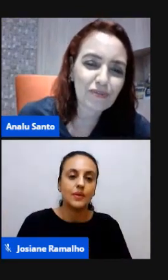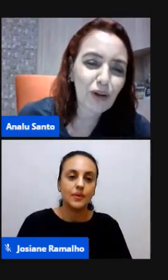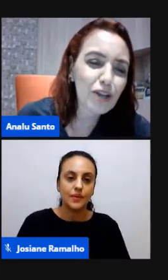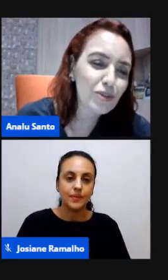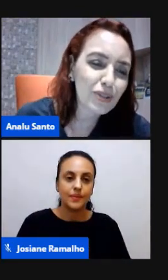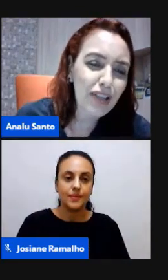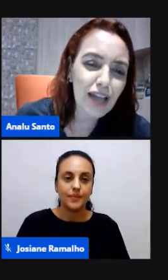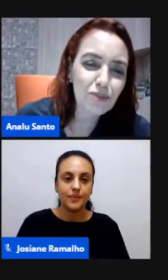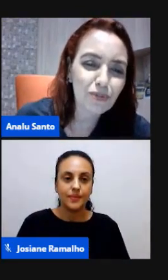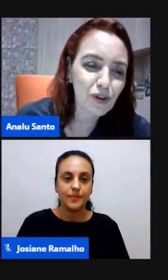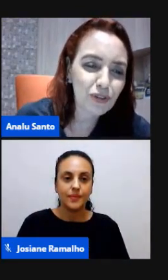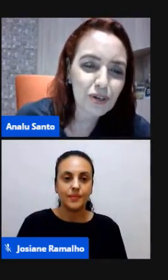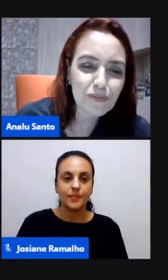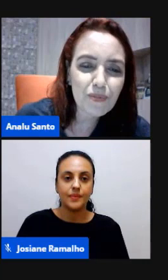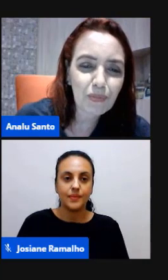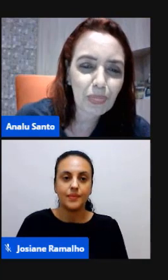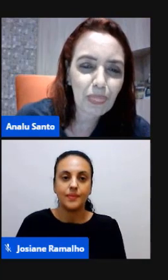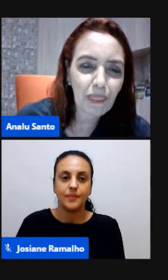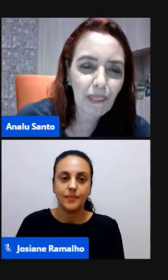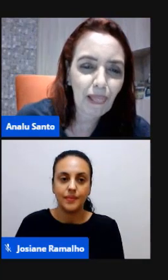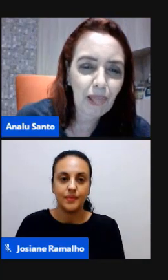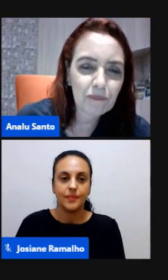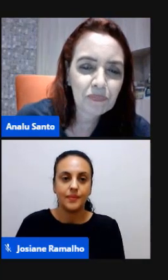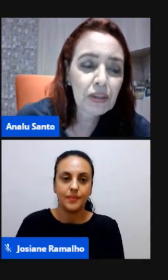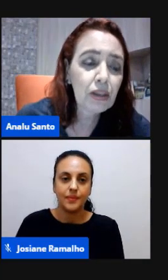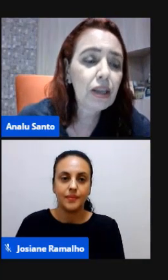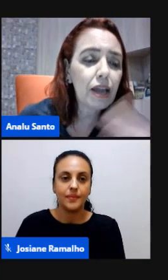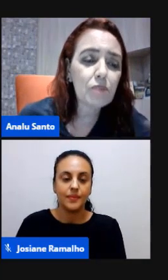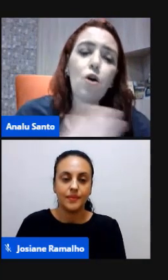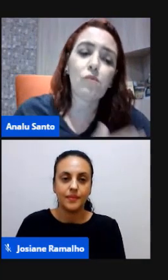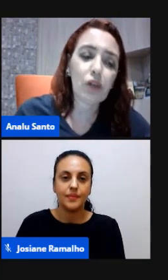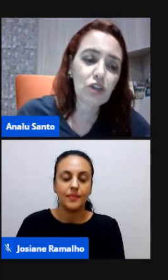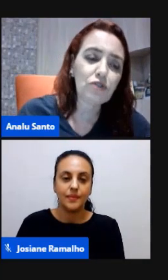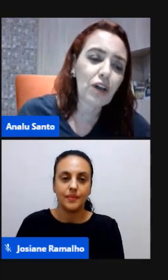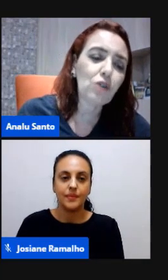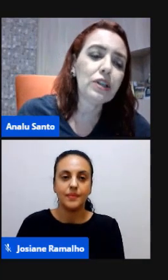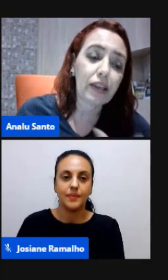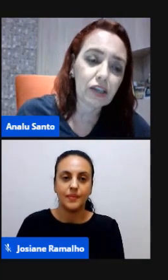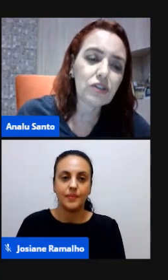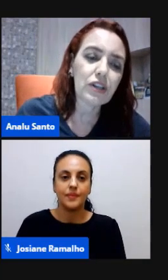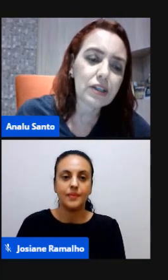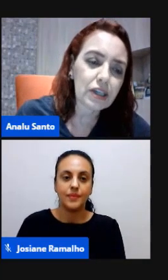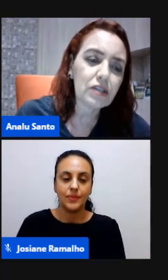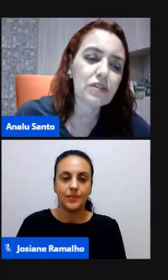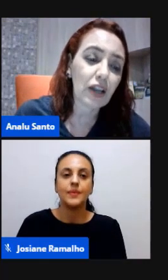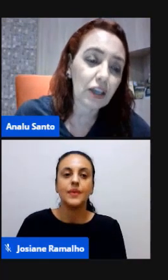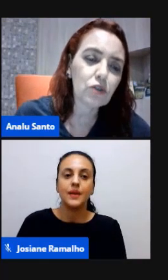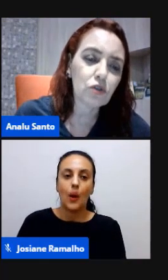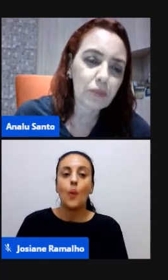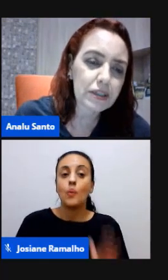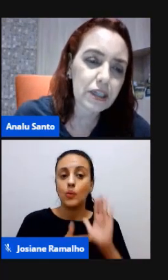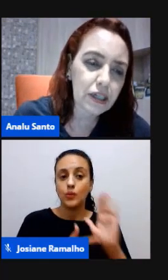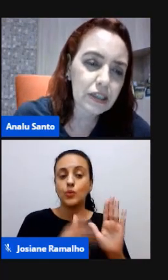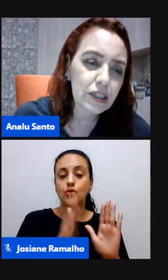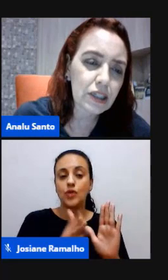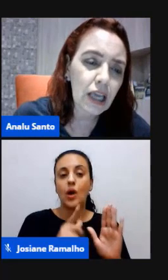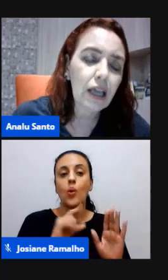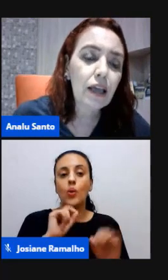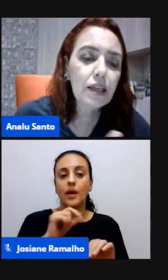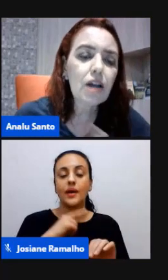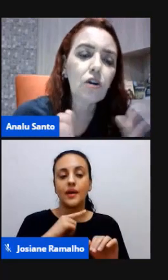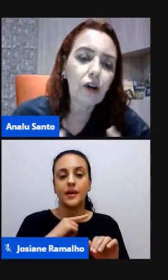frente. Próximo slide, por favor. E aí, bom, a gente falou que tem nas diretrizes falando sobre as